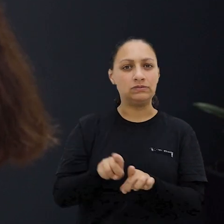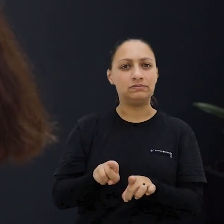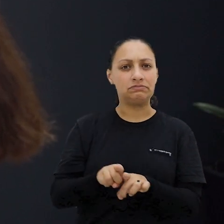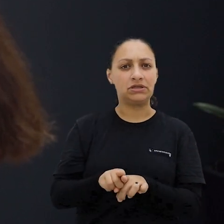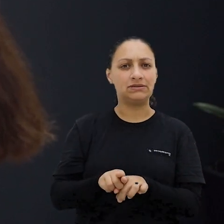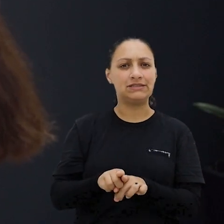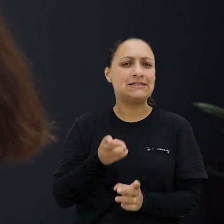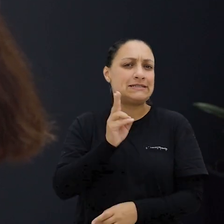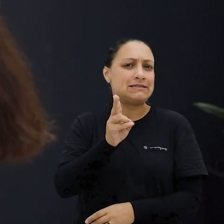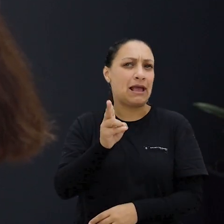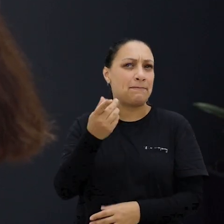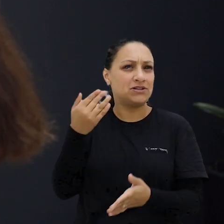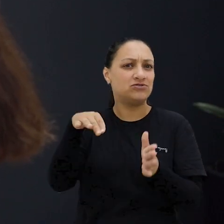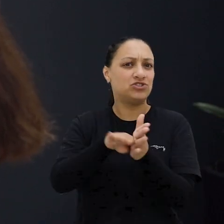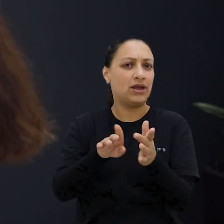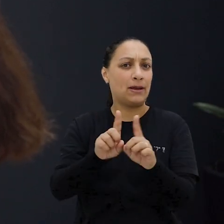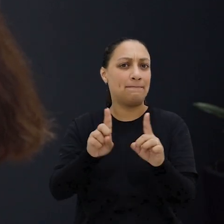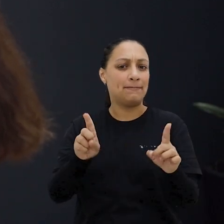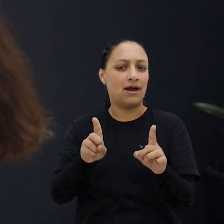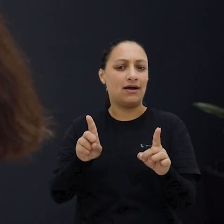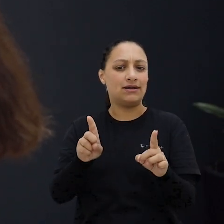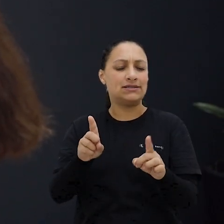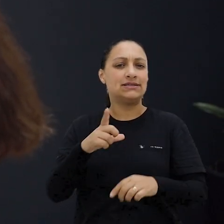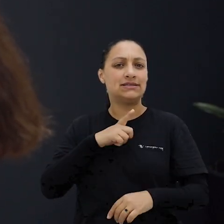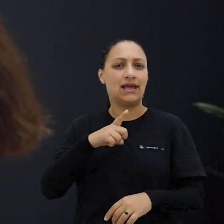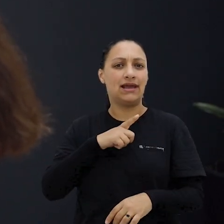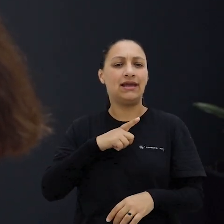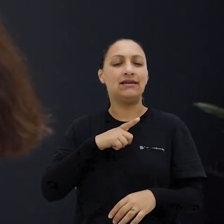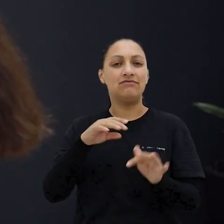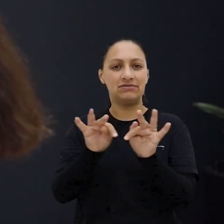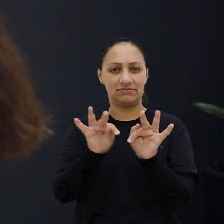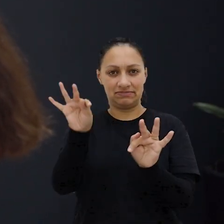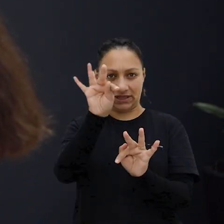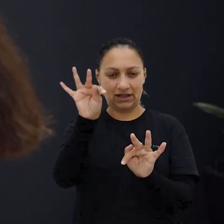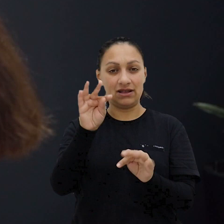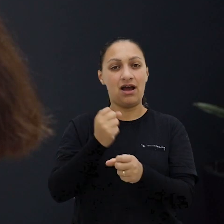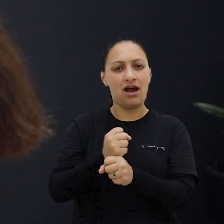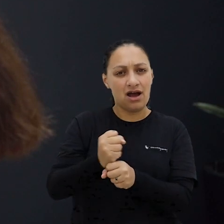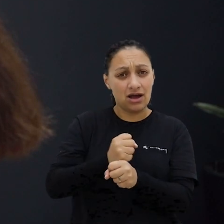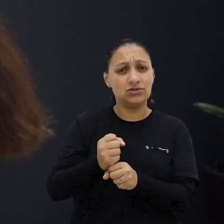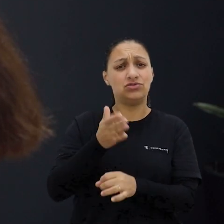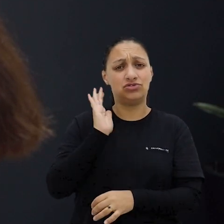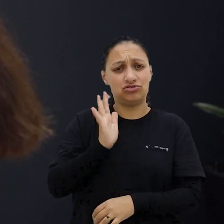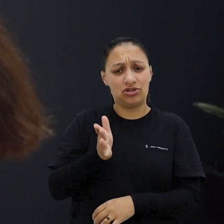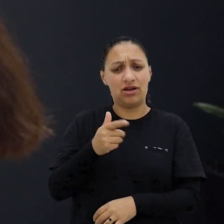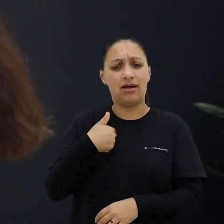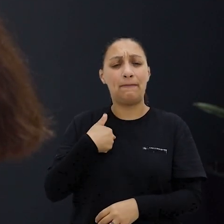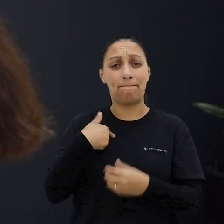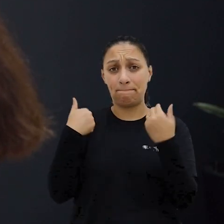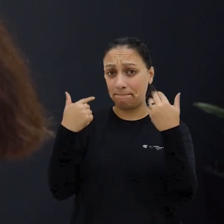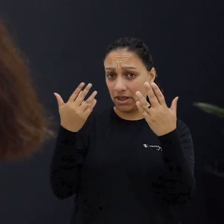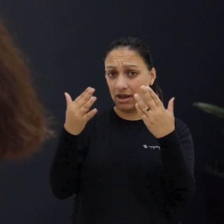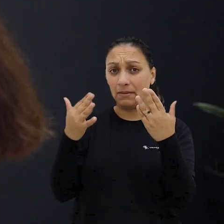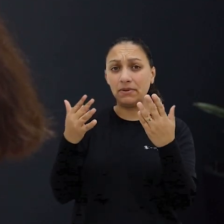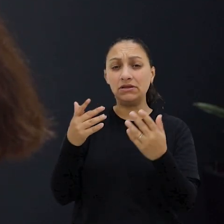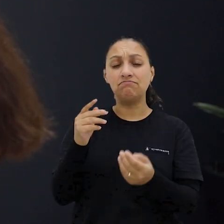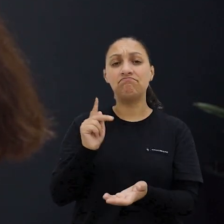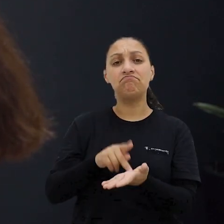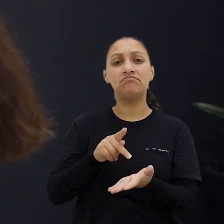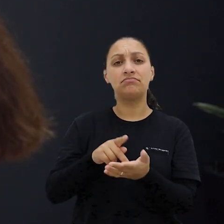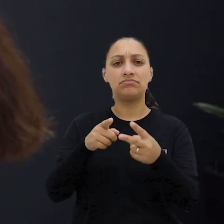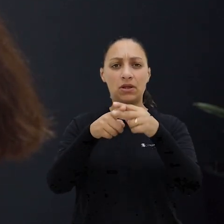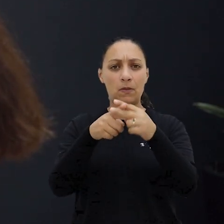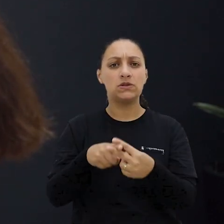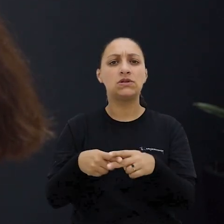preparados. O futuro sempre chega, mas acho que o Tech Park tem muito esse papel ao longo dos anos. E, de fato, né, fica os meus parabéns, que